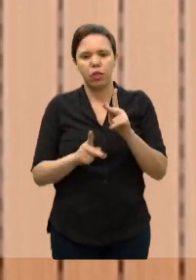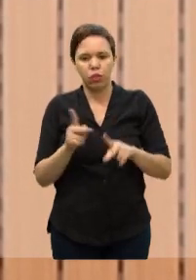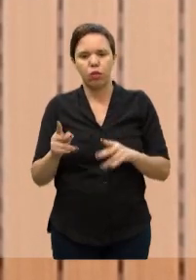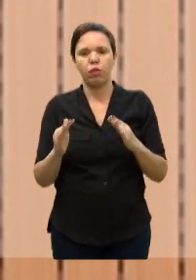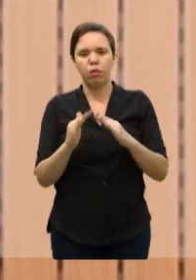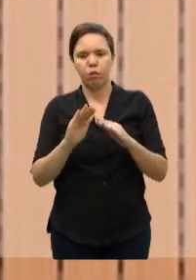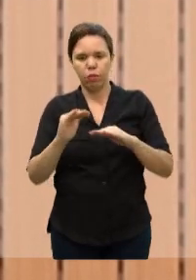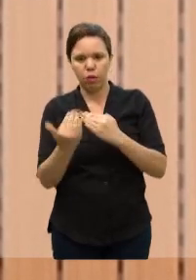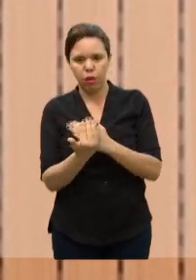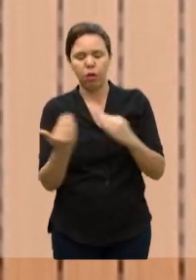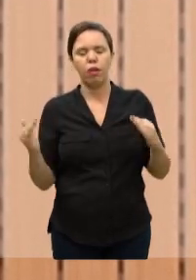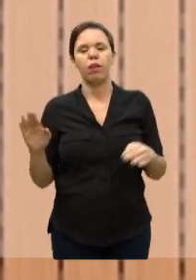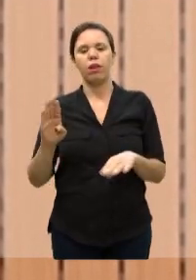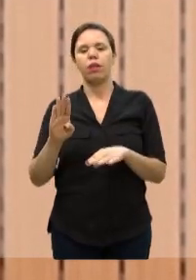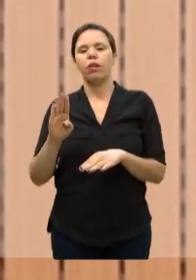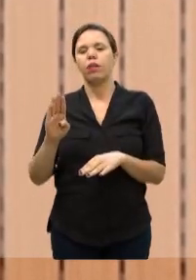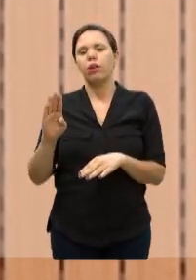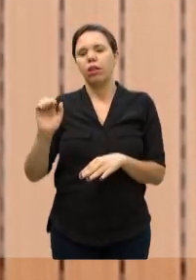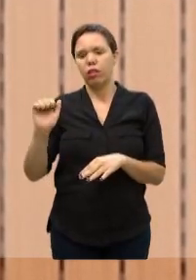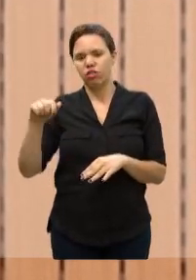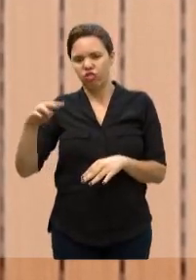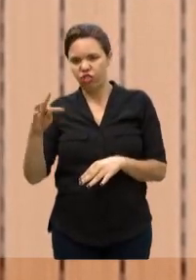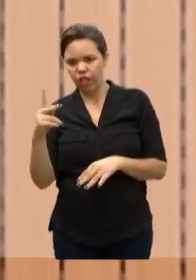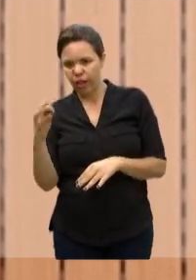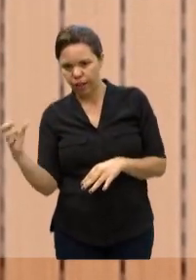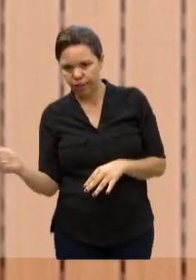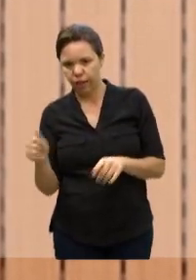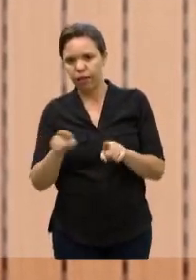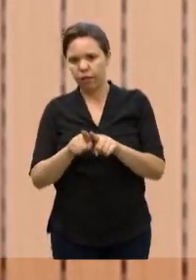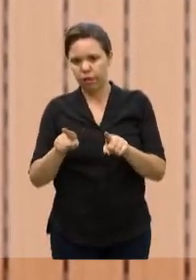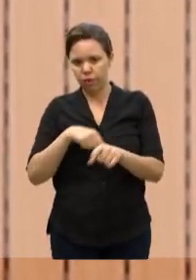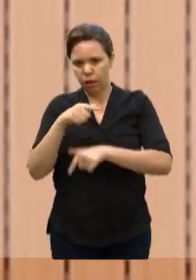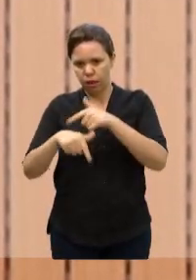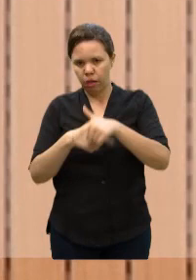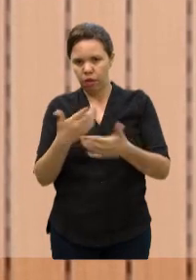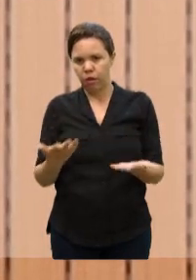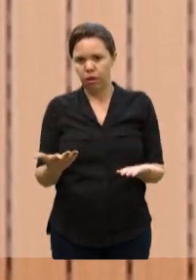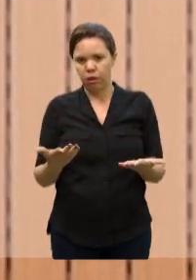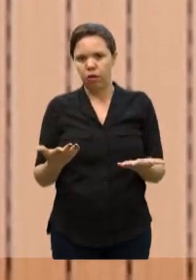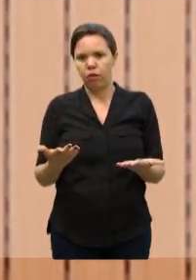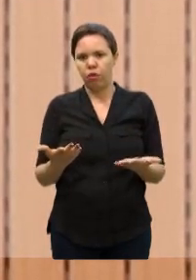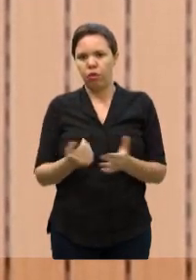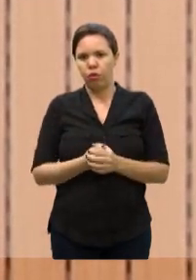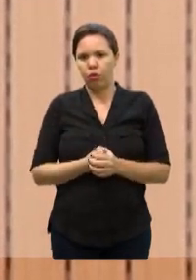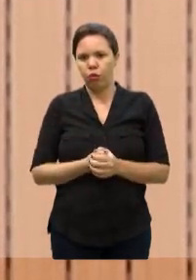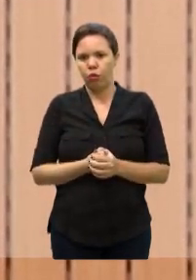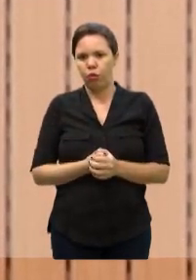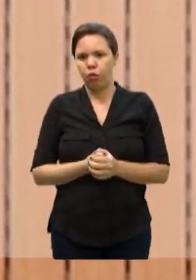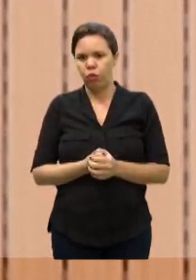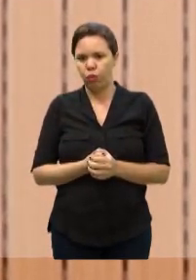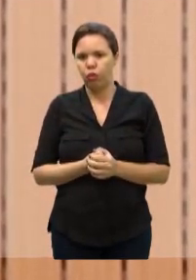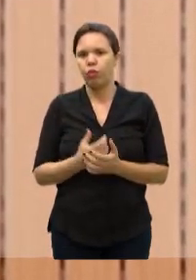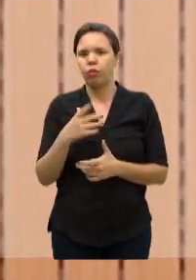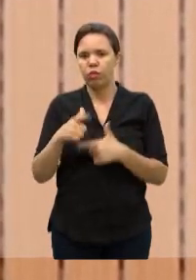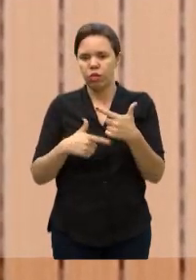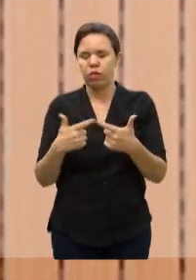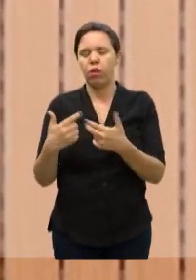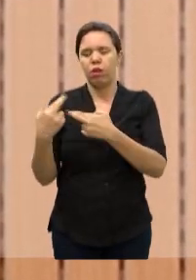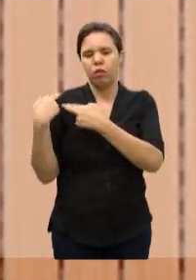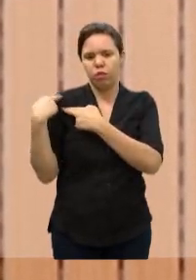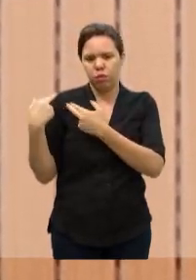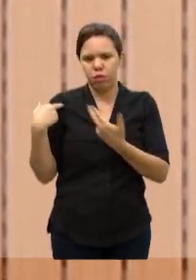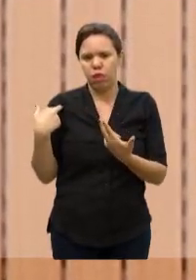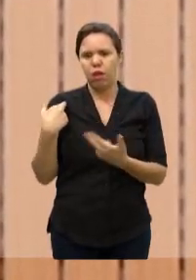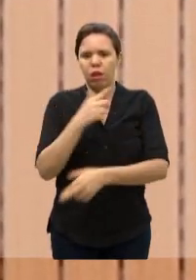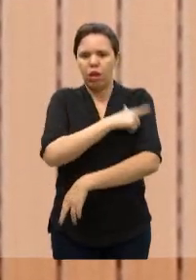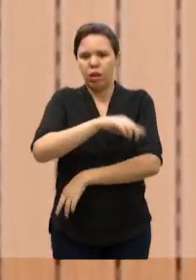Padre Anchieta, onde nós pudemos ali realizar um trabalho profícuo, um trabalho sério, honesto,